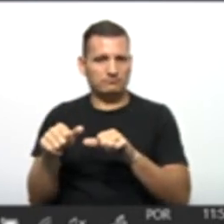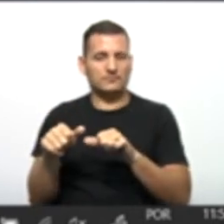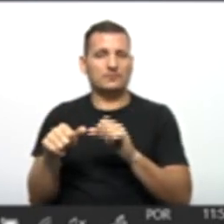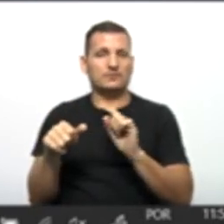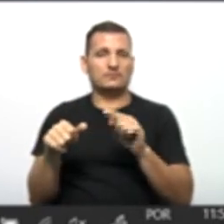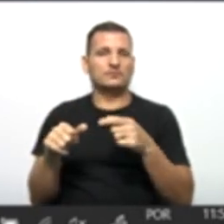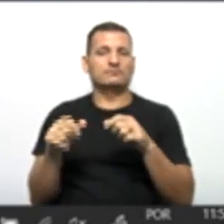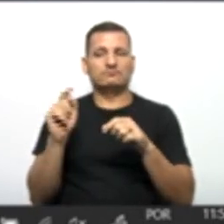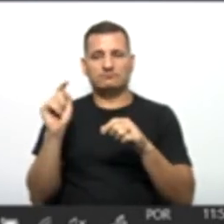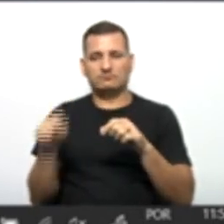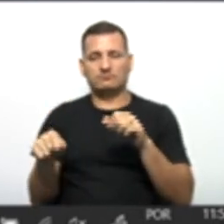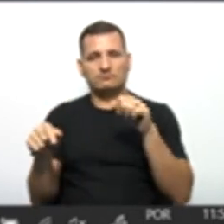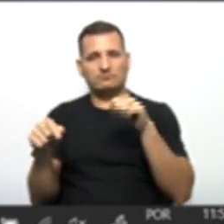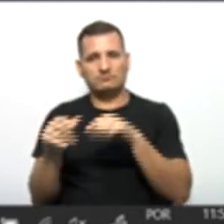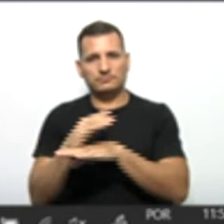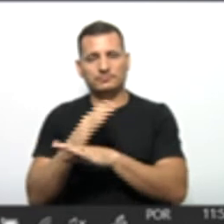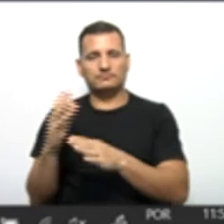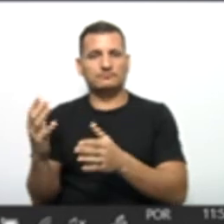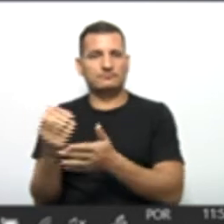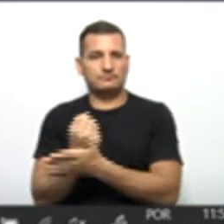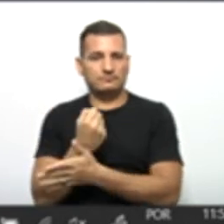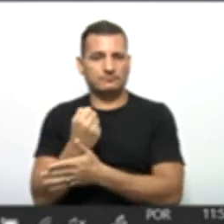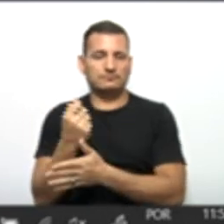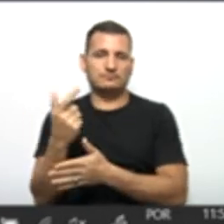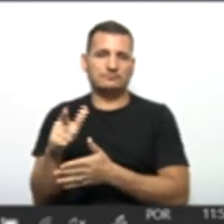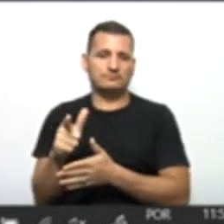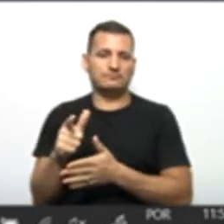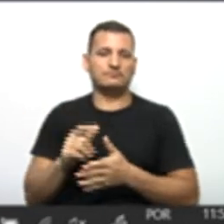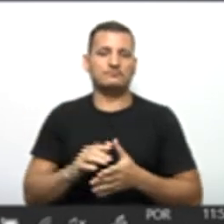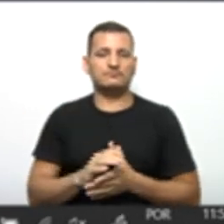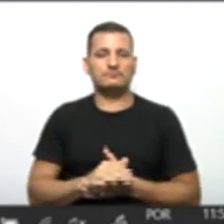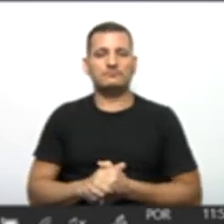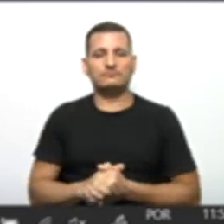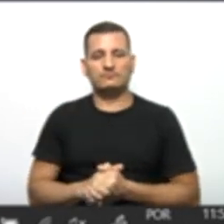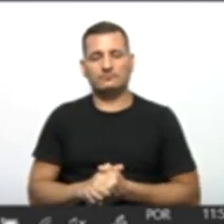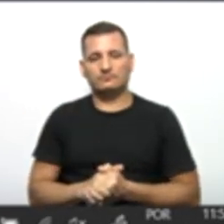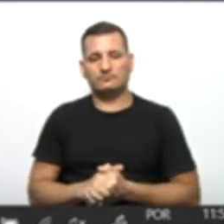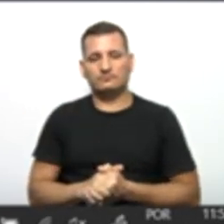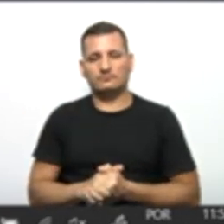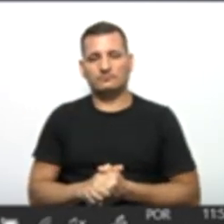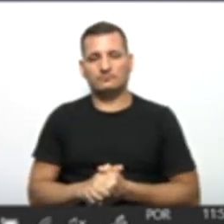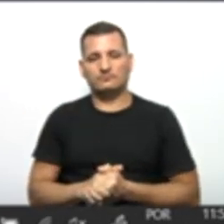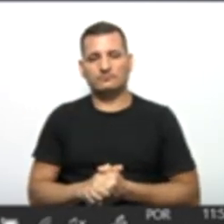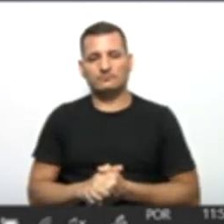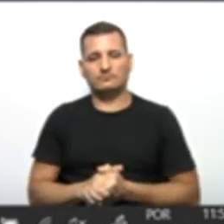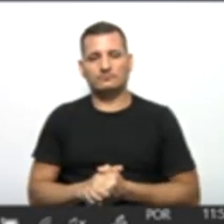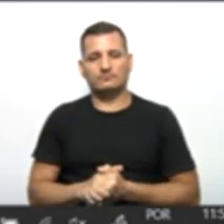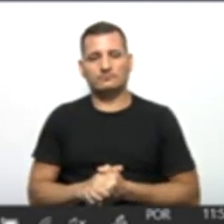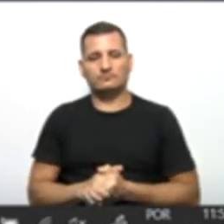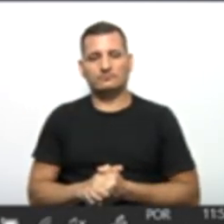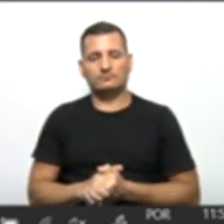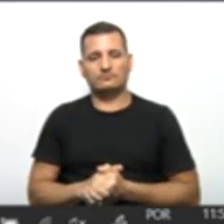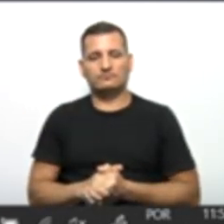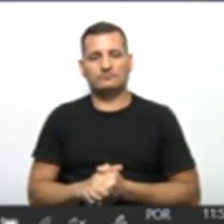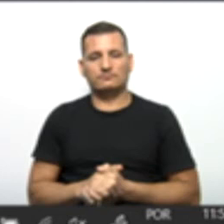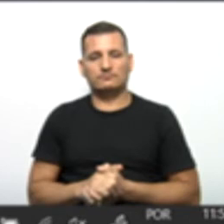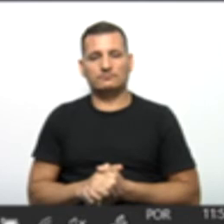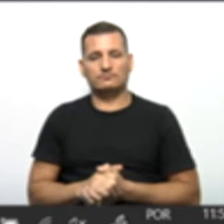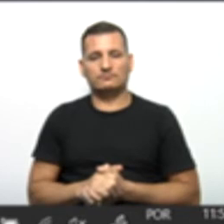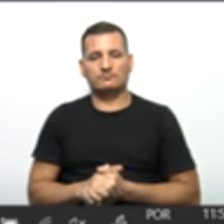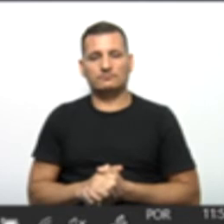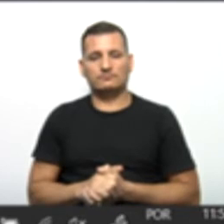vai procurar sempre pelo identificador que é o nosso haidê e nas nossas variáveis